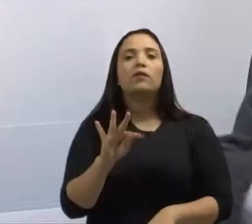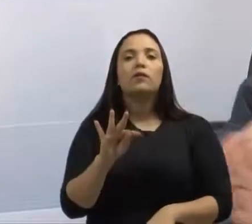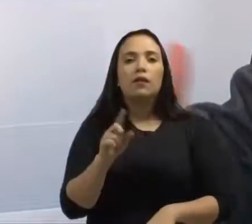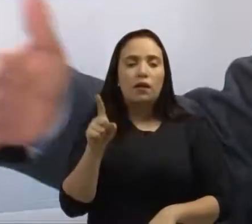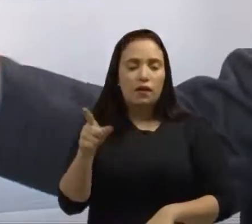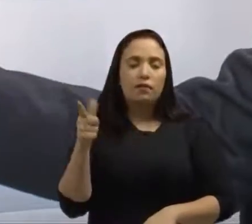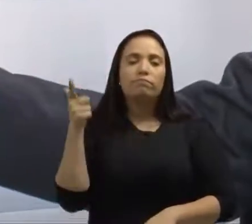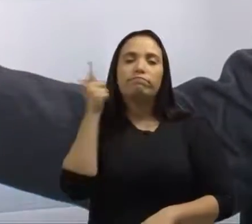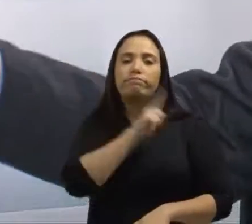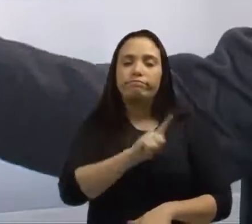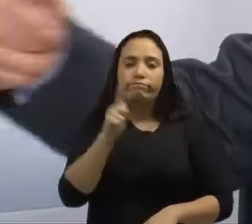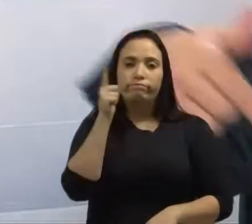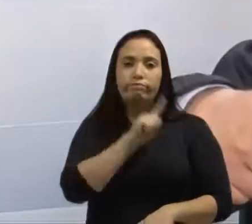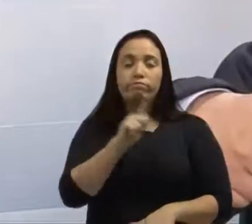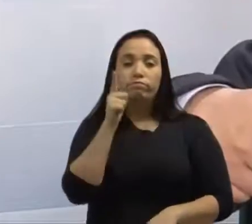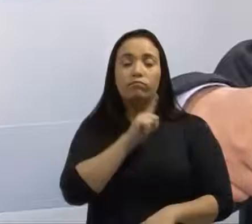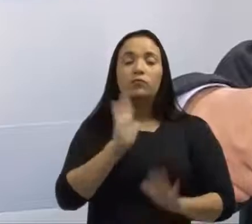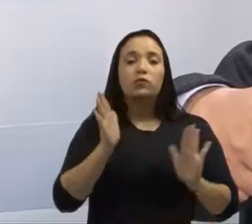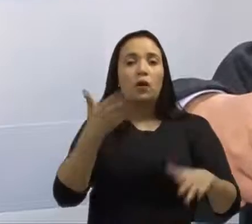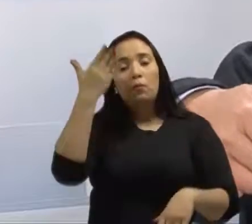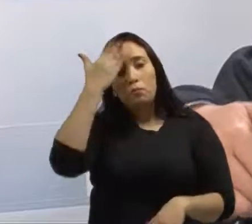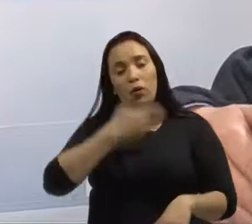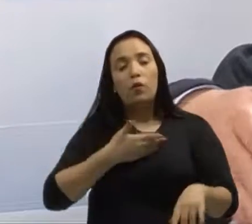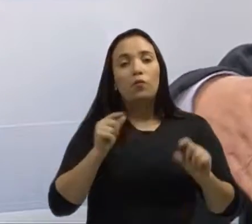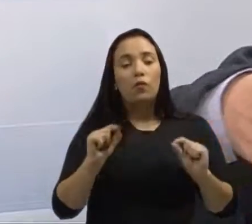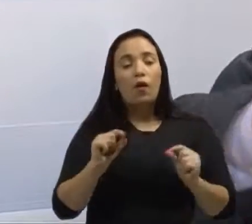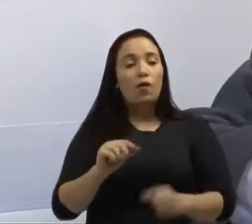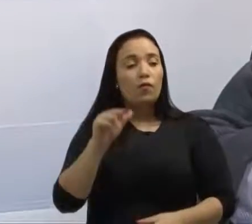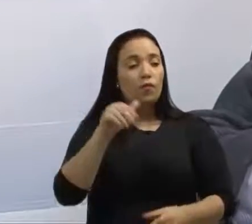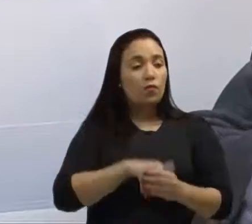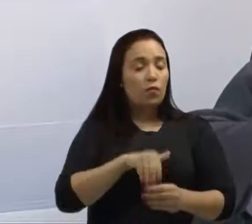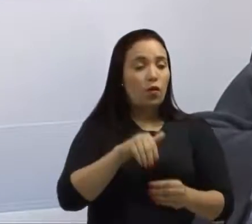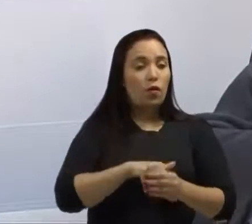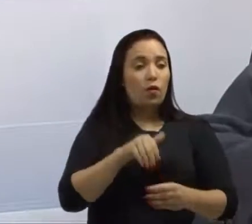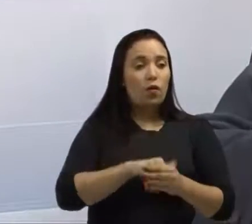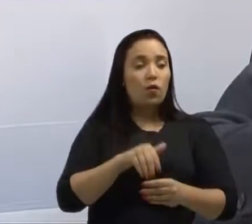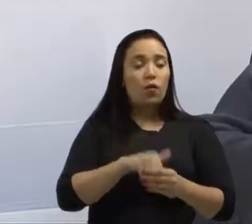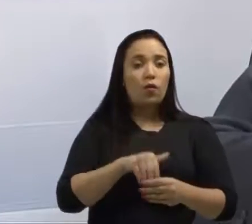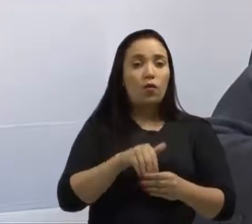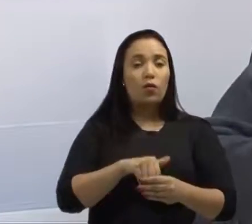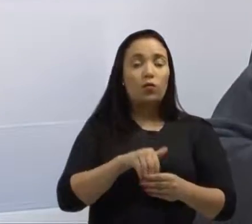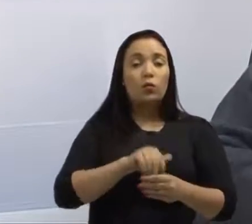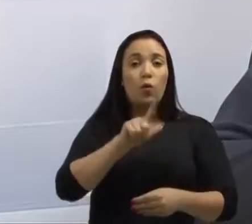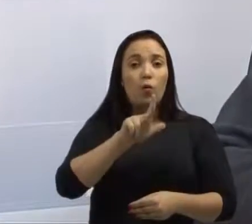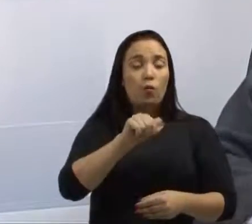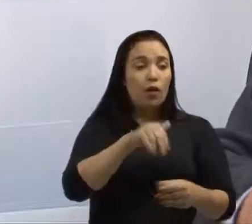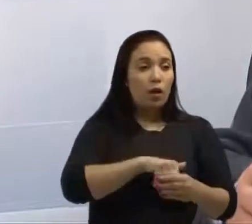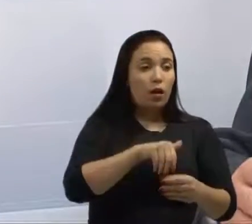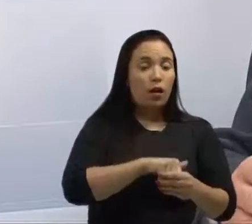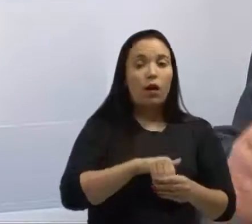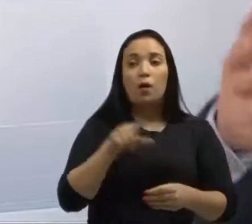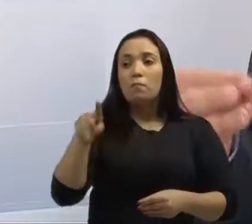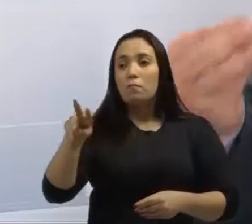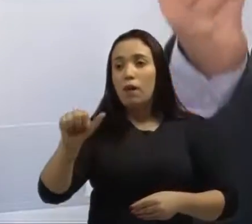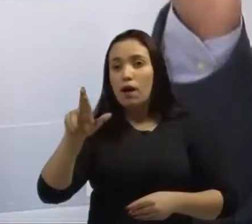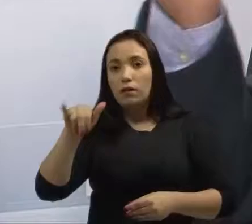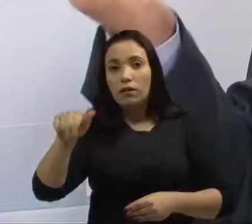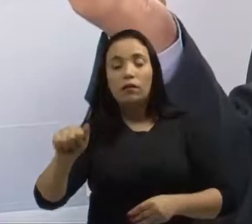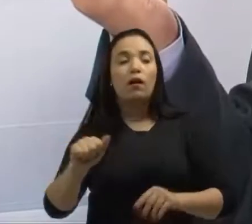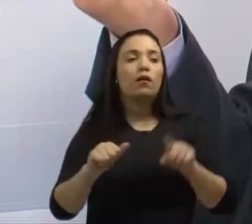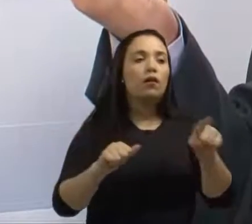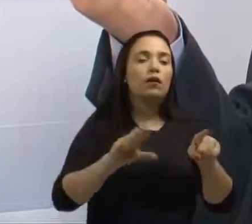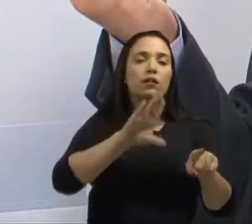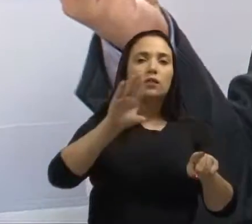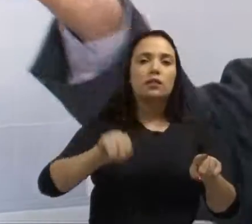só tendia a crescer. O que é que está comprovado? Os votos, principalmente dos eleitores lulistas, ou vão para a Marina ou vão para o